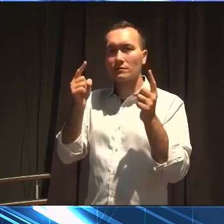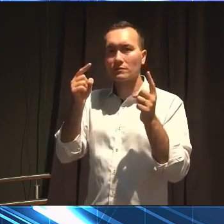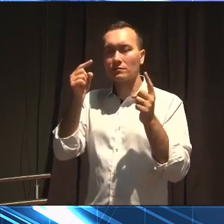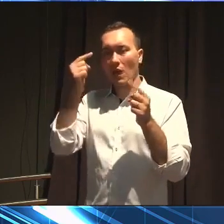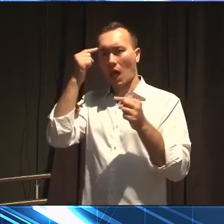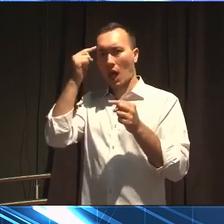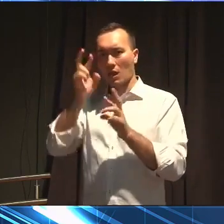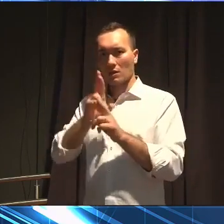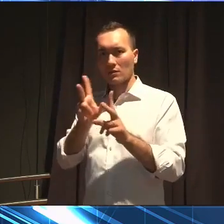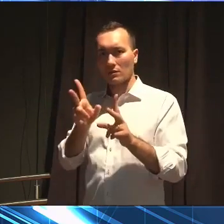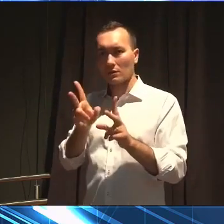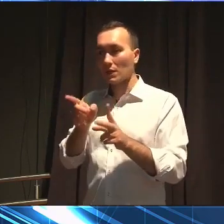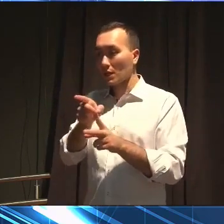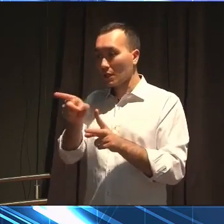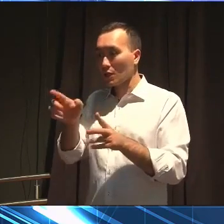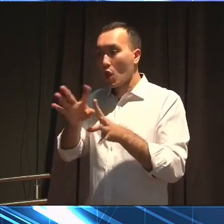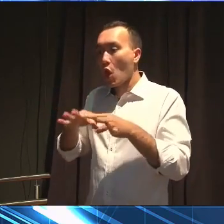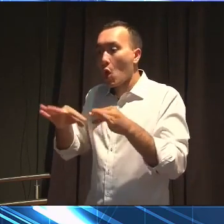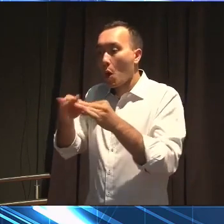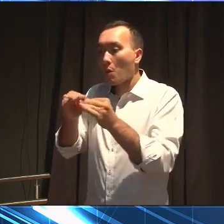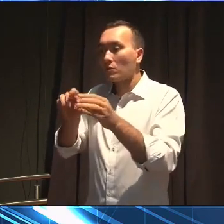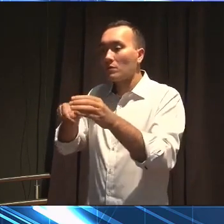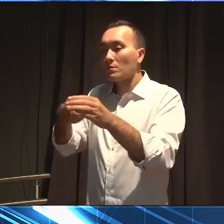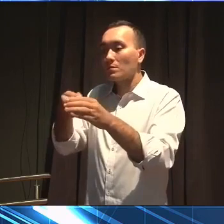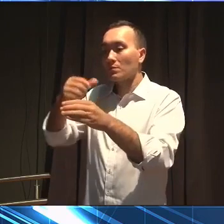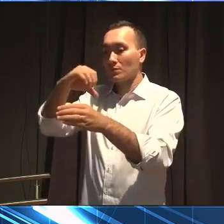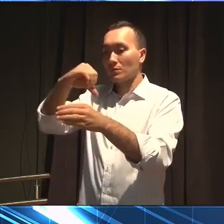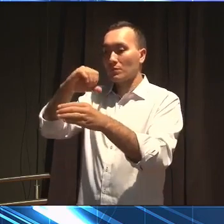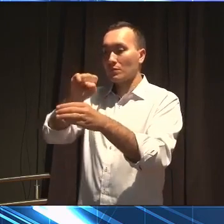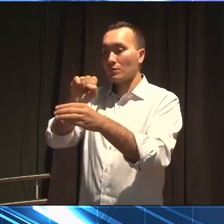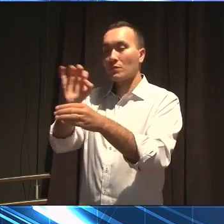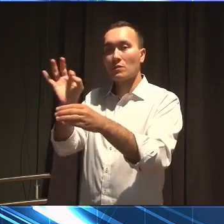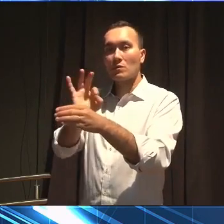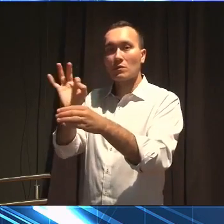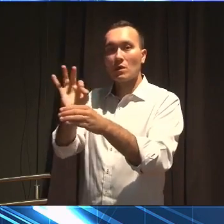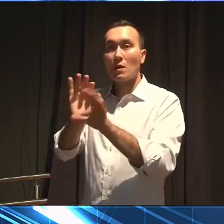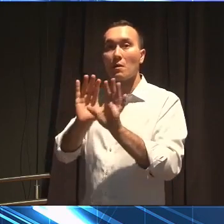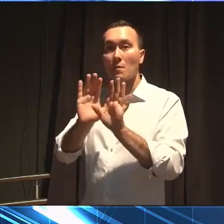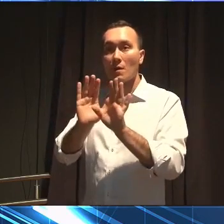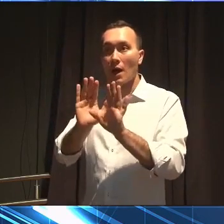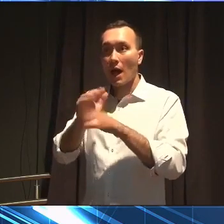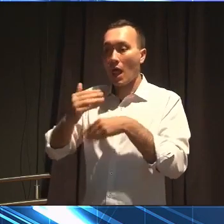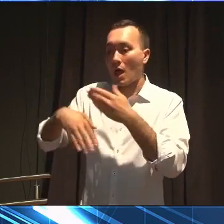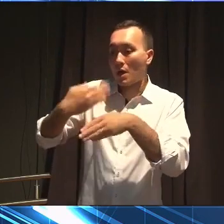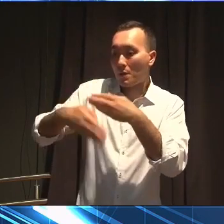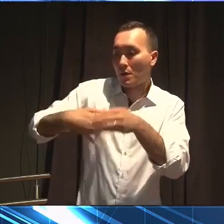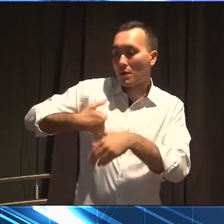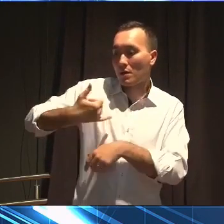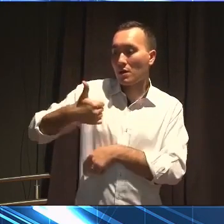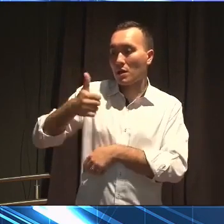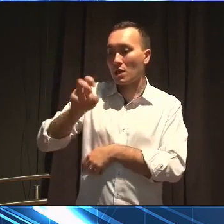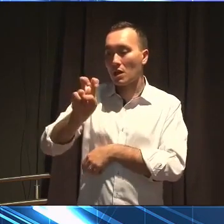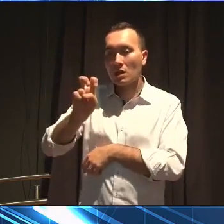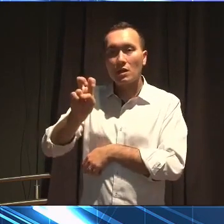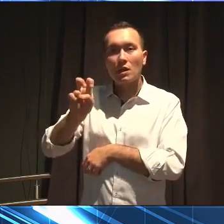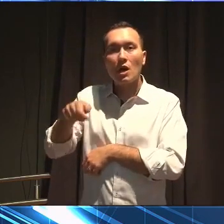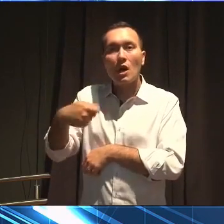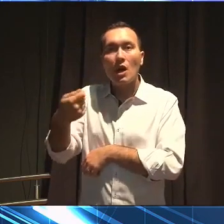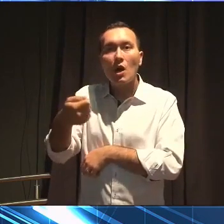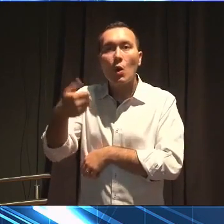divergente, é de 98%. Agora, aos 15 anos de idade, olhem a diferença,